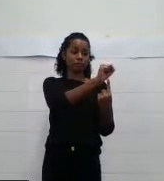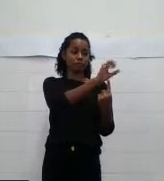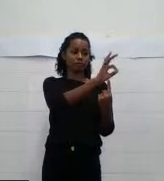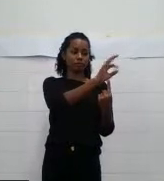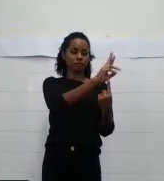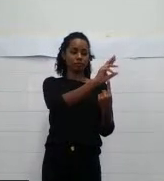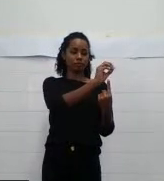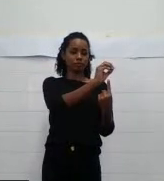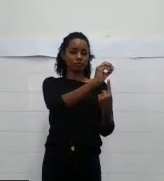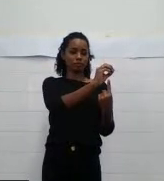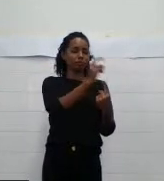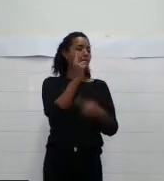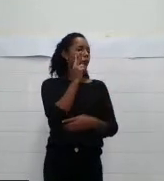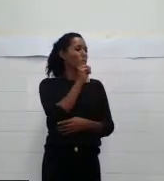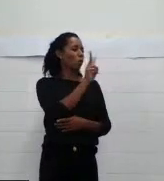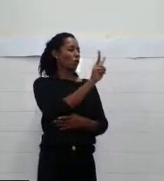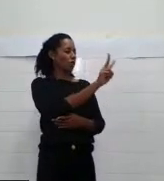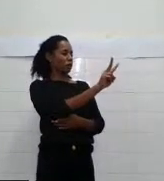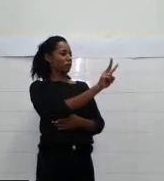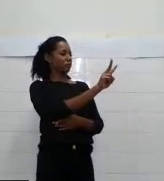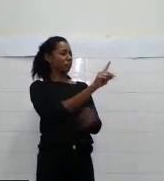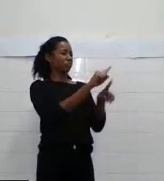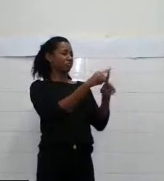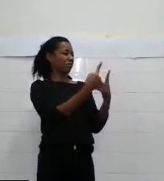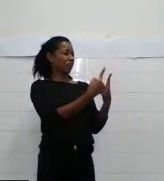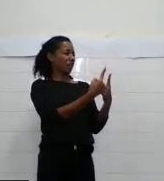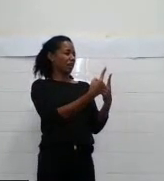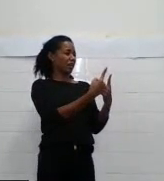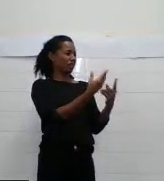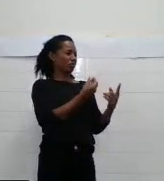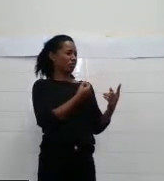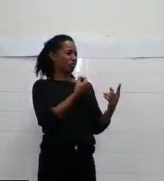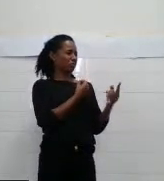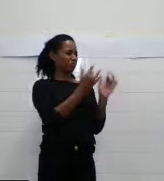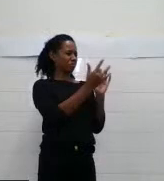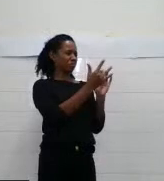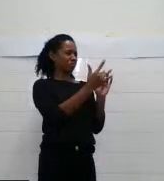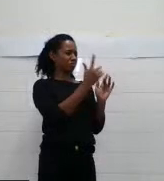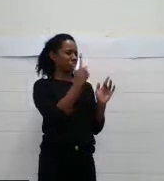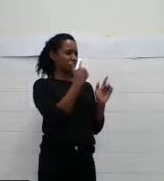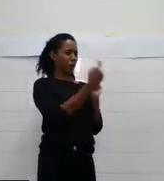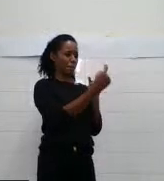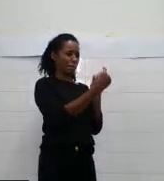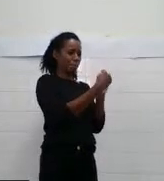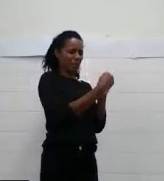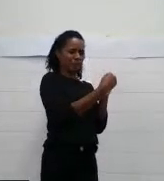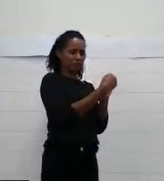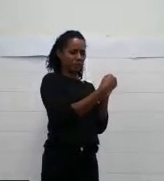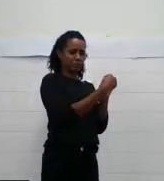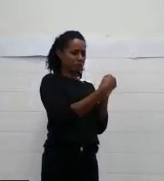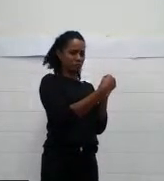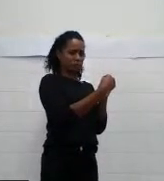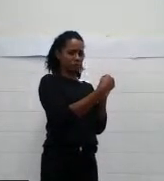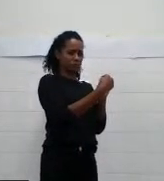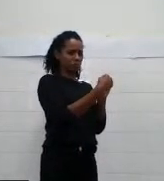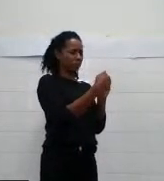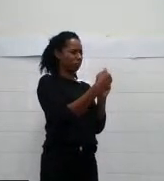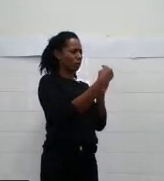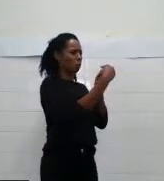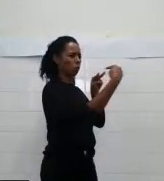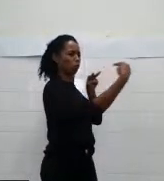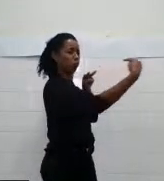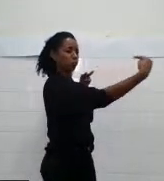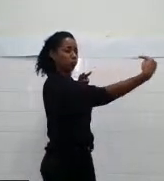outro, aquele outro distante, aquele outro que se analisa, aquelas subjetividades do